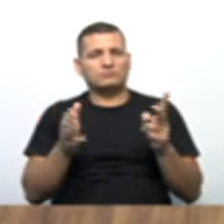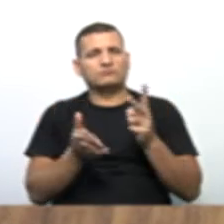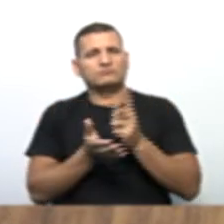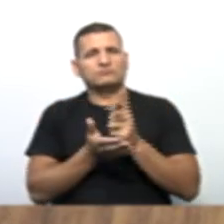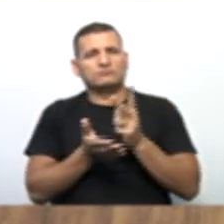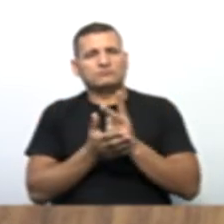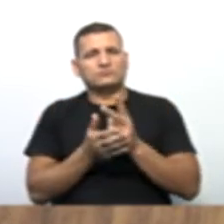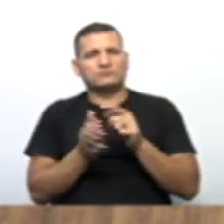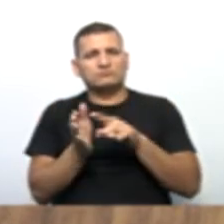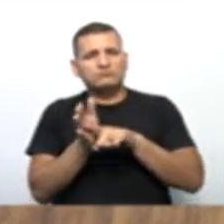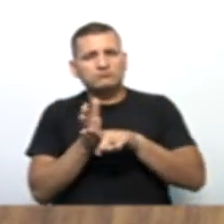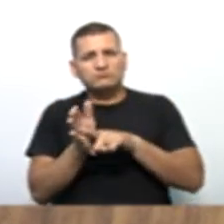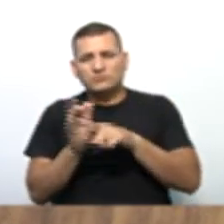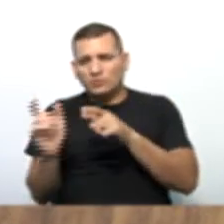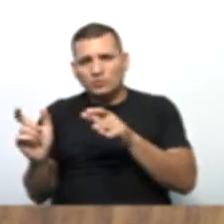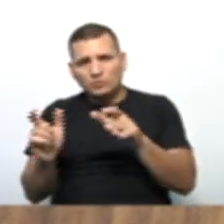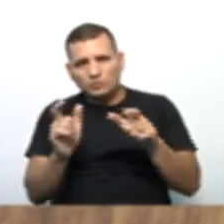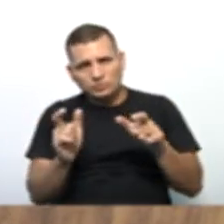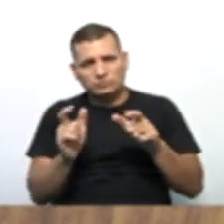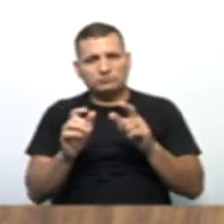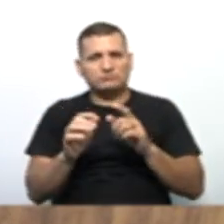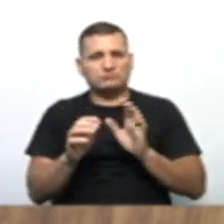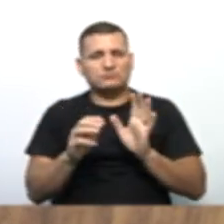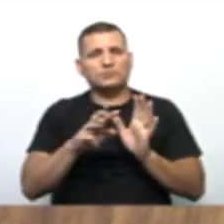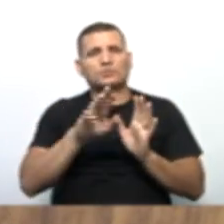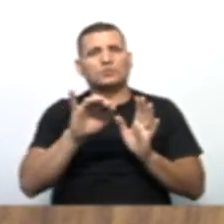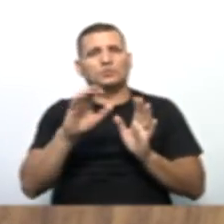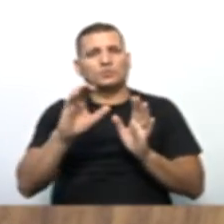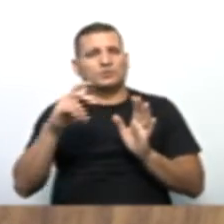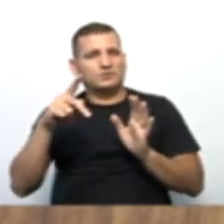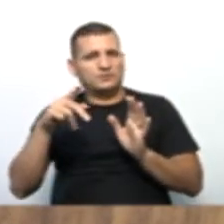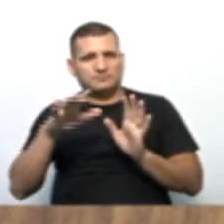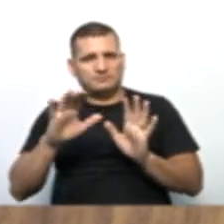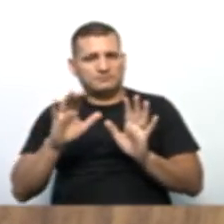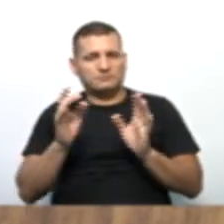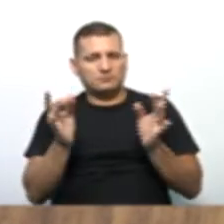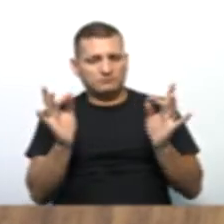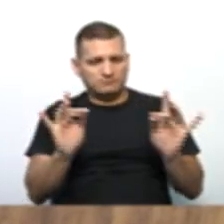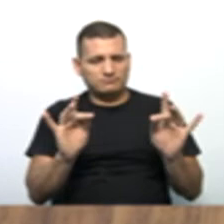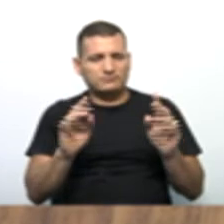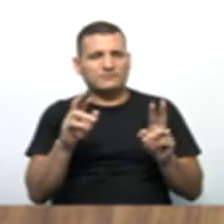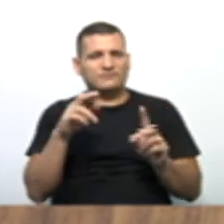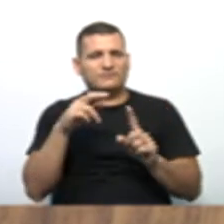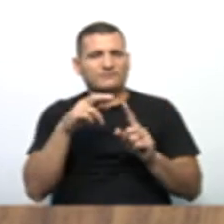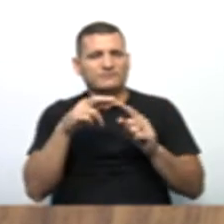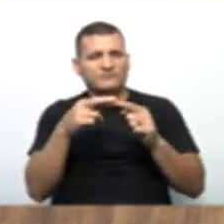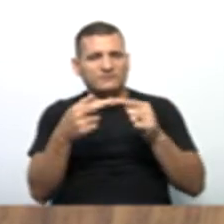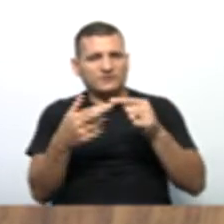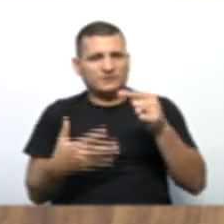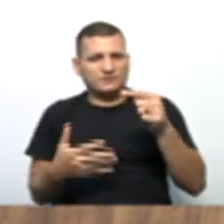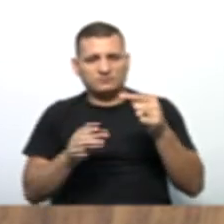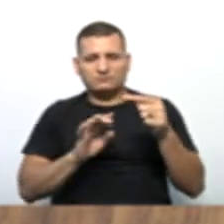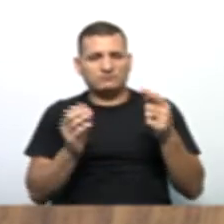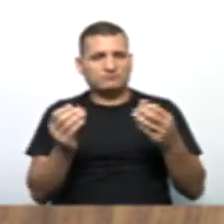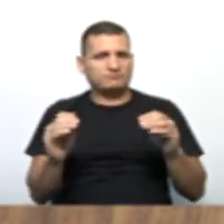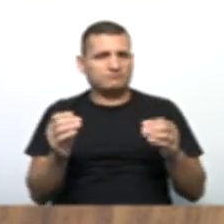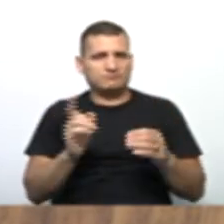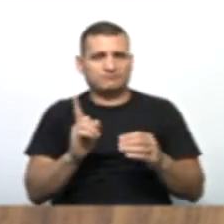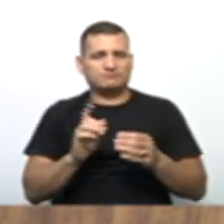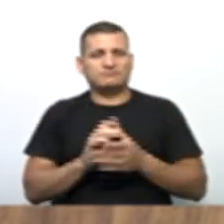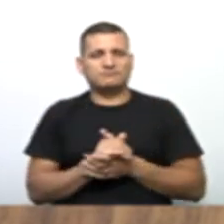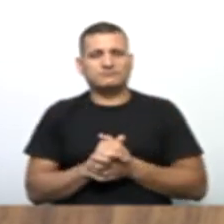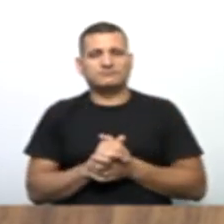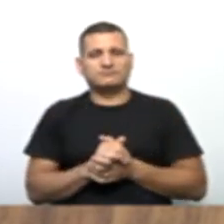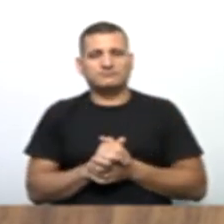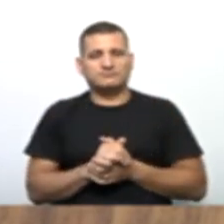não manda só no wikipédia não porque pode dar problema fica a dica e professor só pra gente ter uma idéia nem sei se é possível